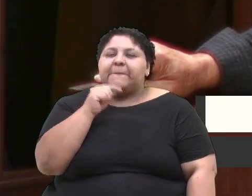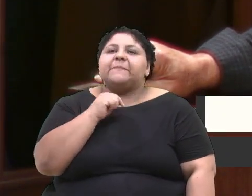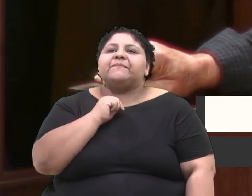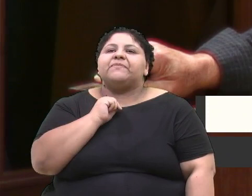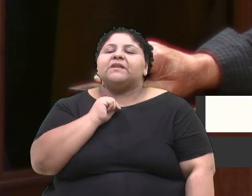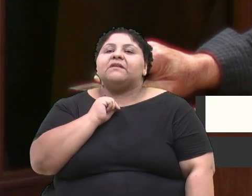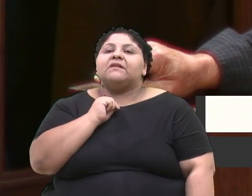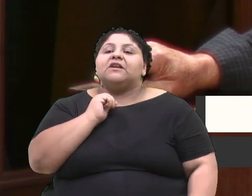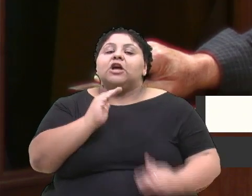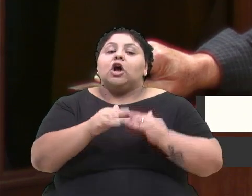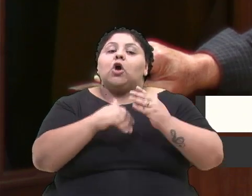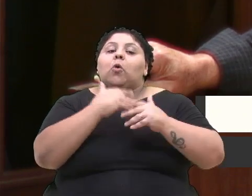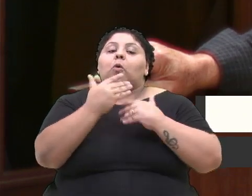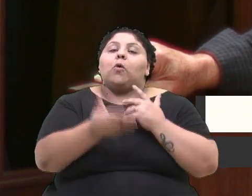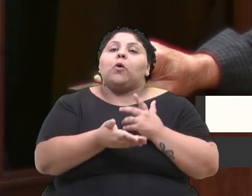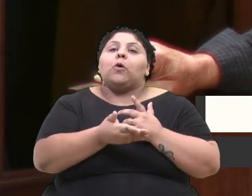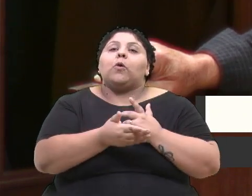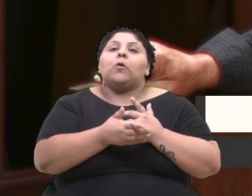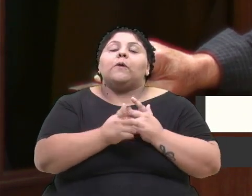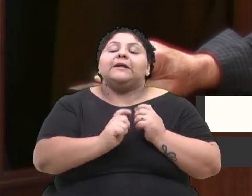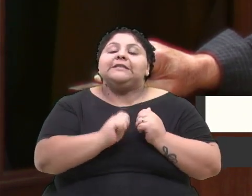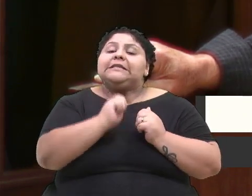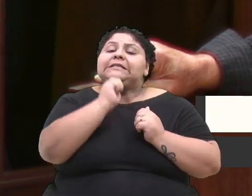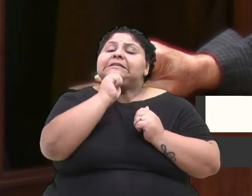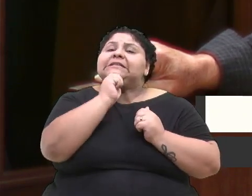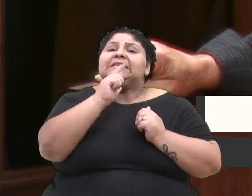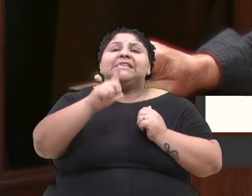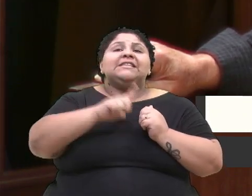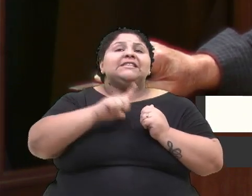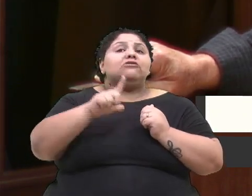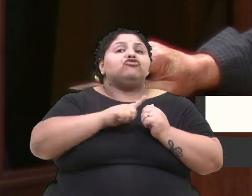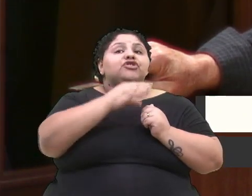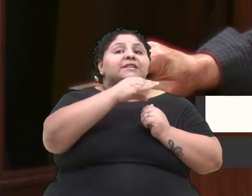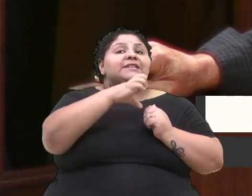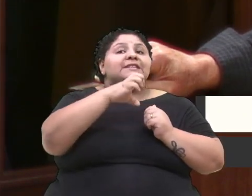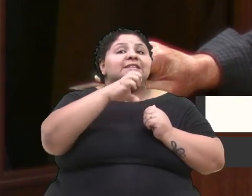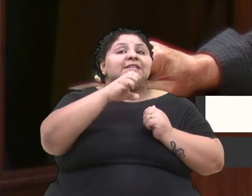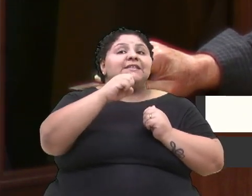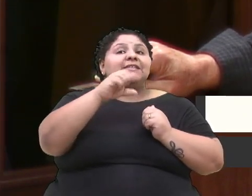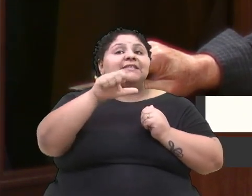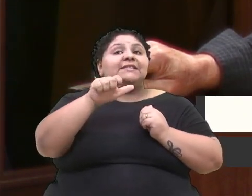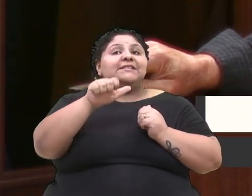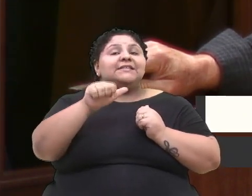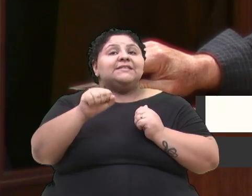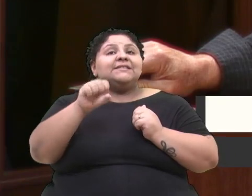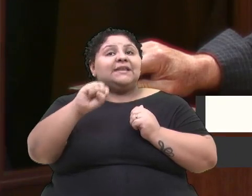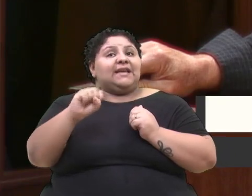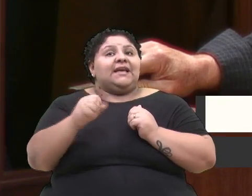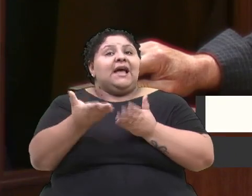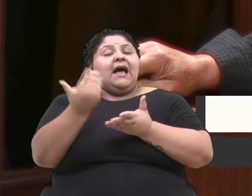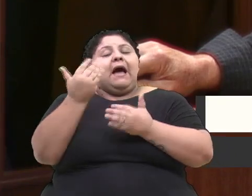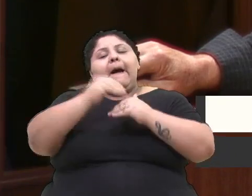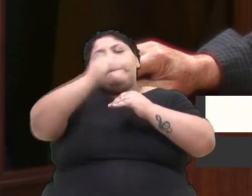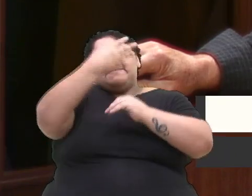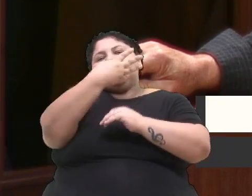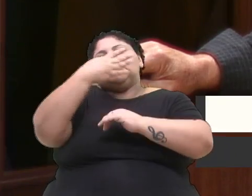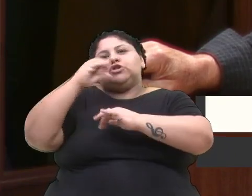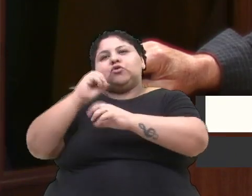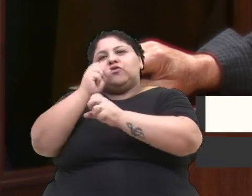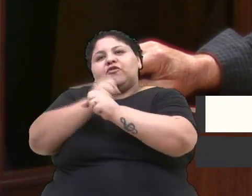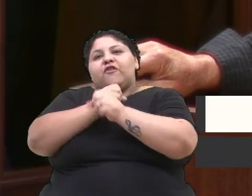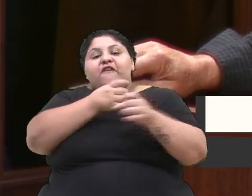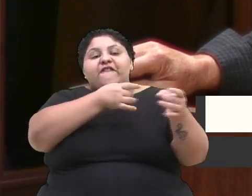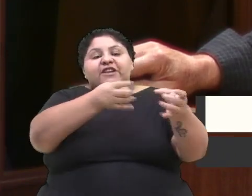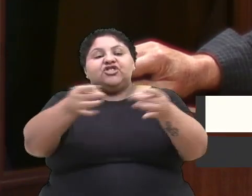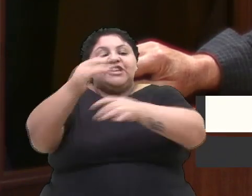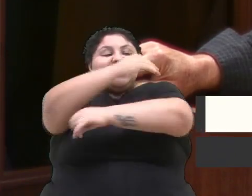quando ela estava ainda, não tinha nem Ceasa. Nós não tínhamos no passado, há mais de 40 anos atrás, a gente vendia na